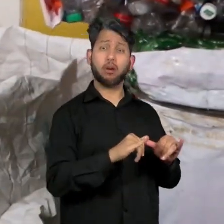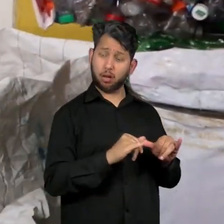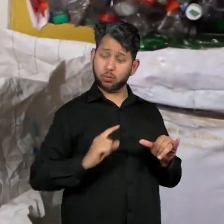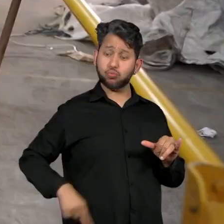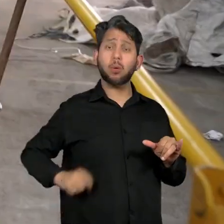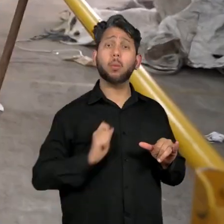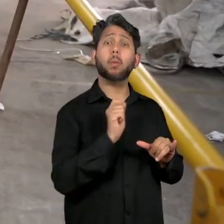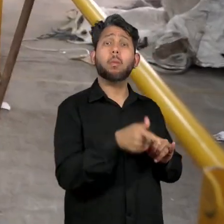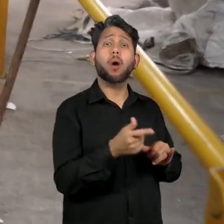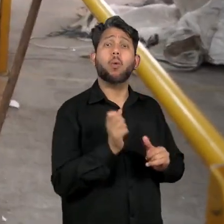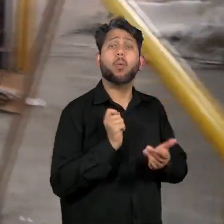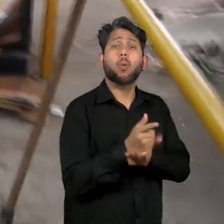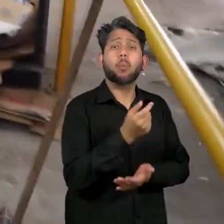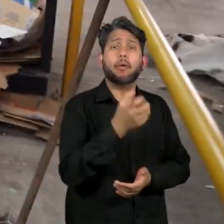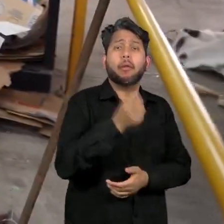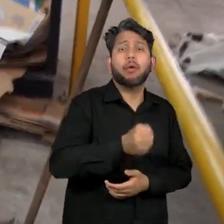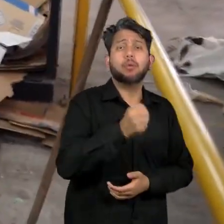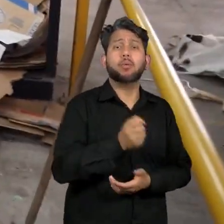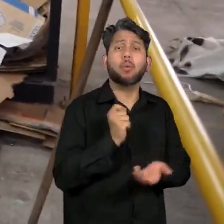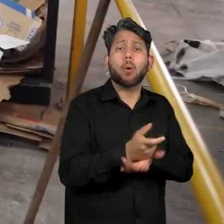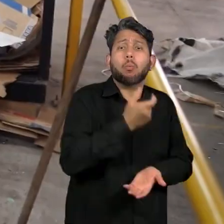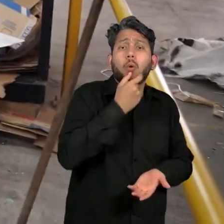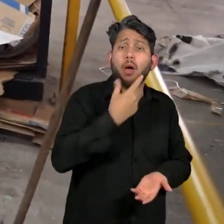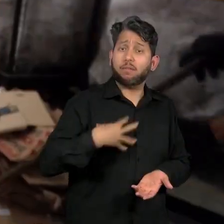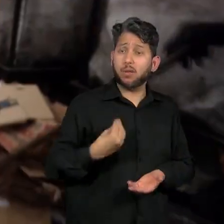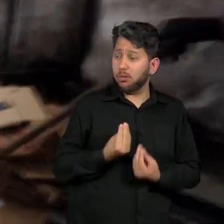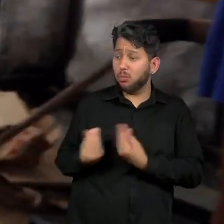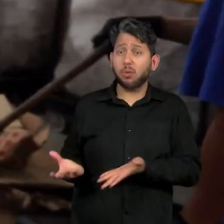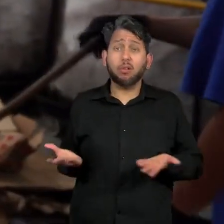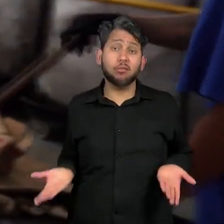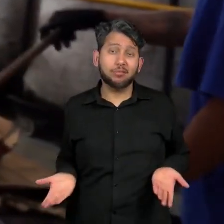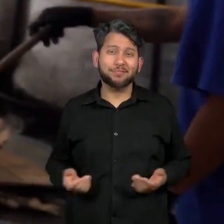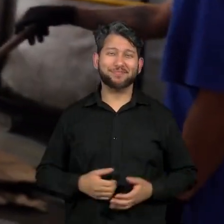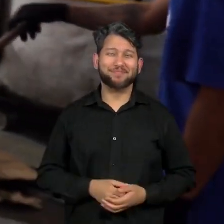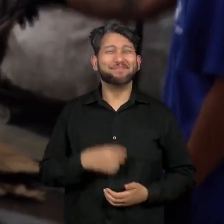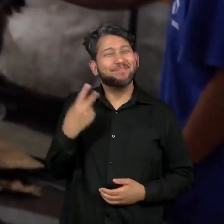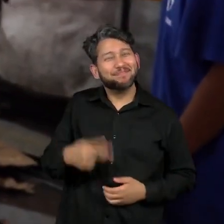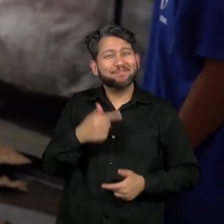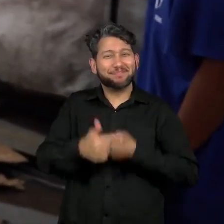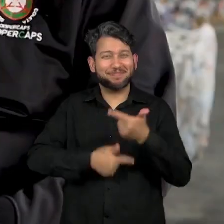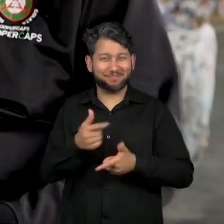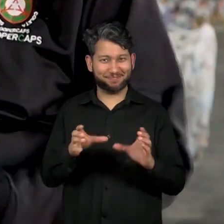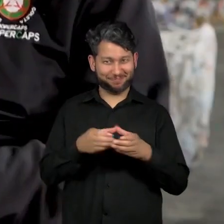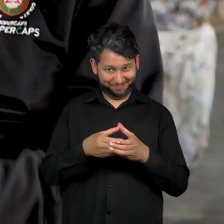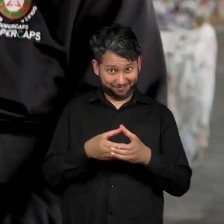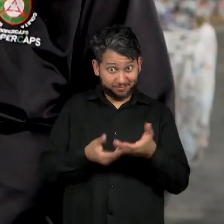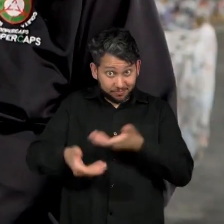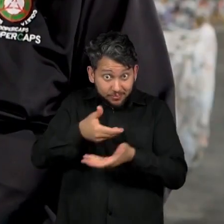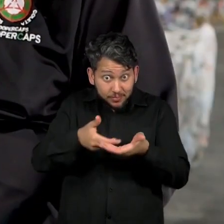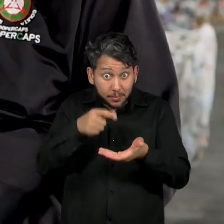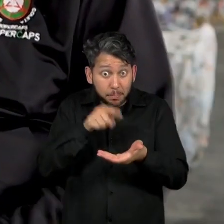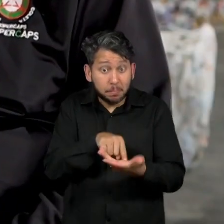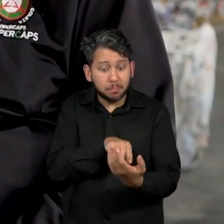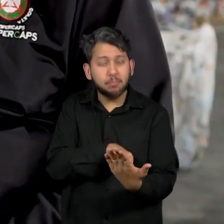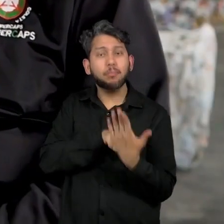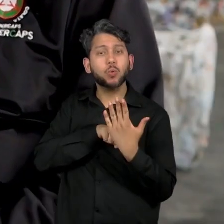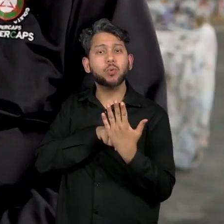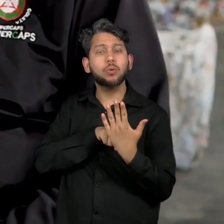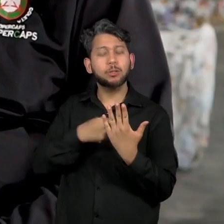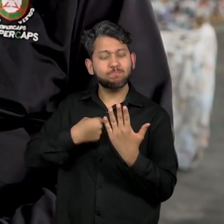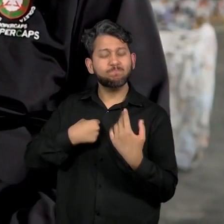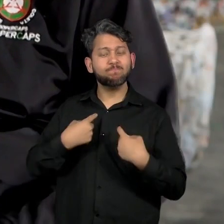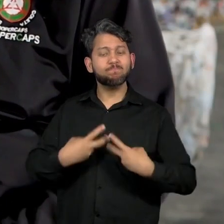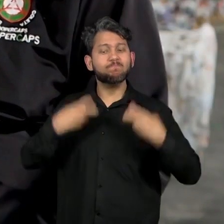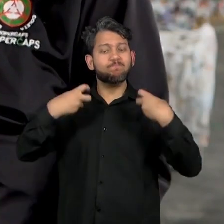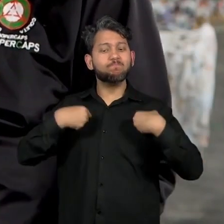uma bolacha. Então, a cooperativa, ela passou a me ensinar que o mais importante de tudo era que a gente